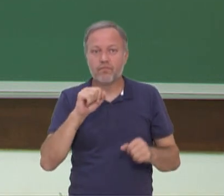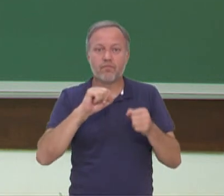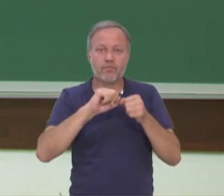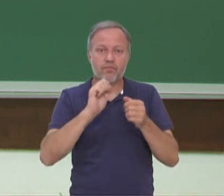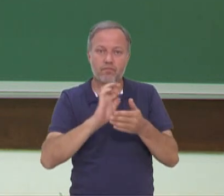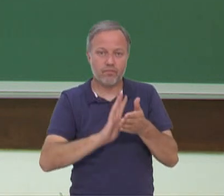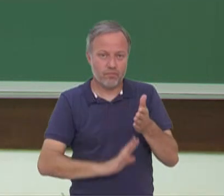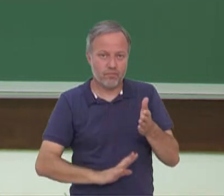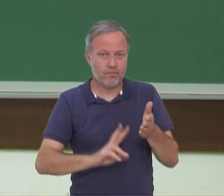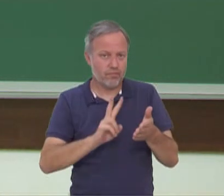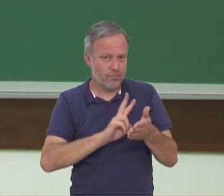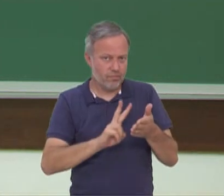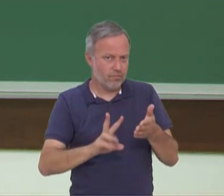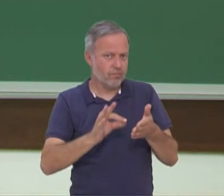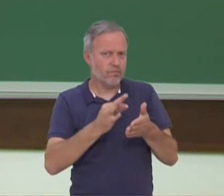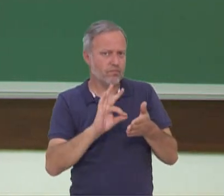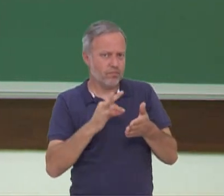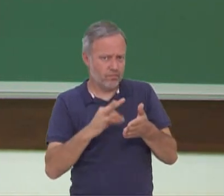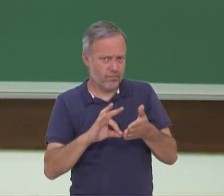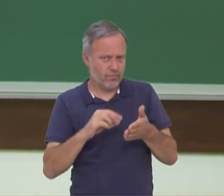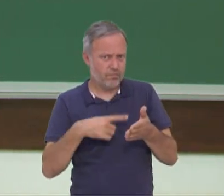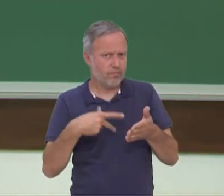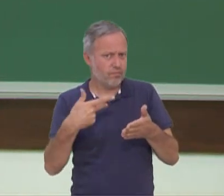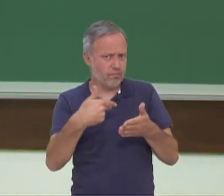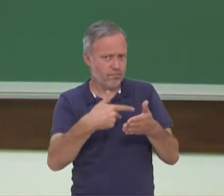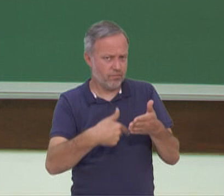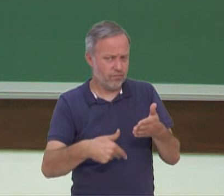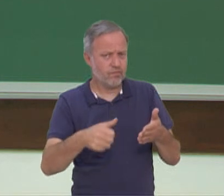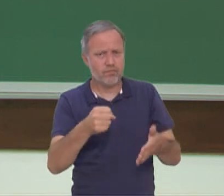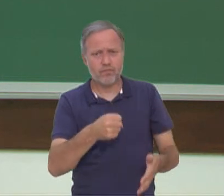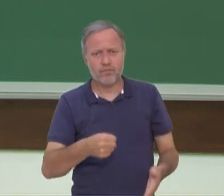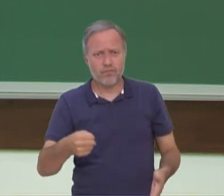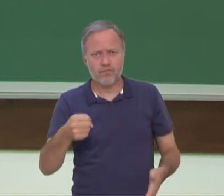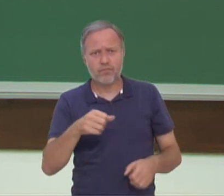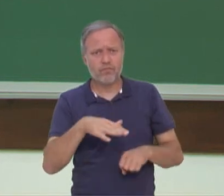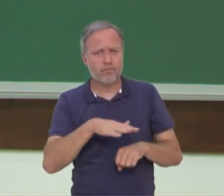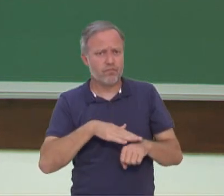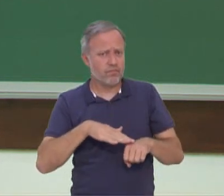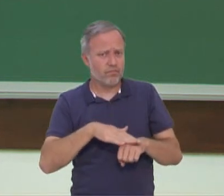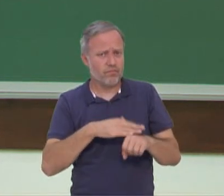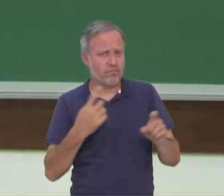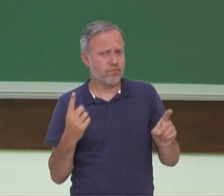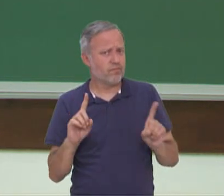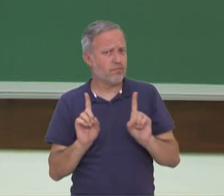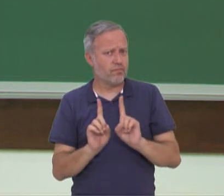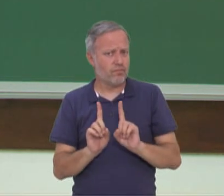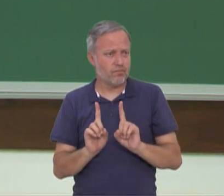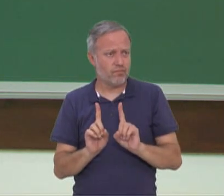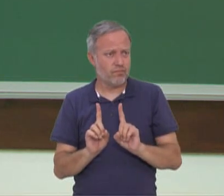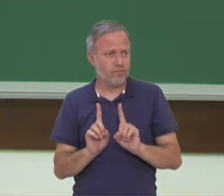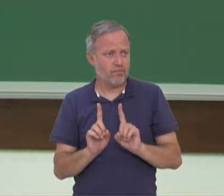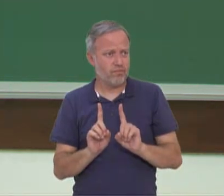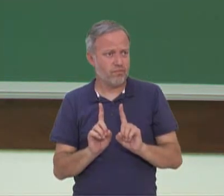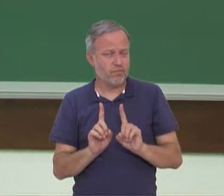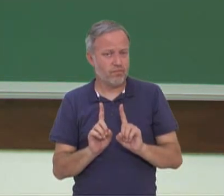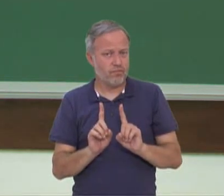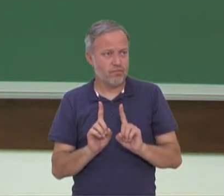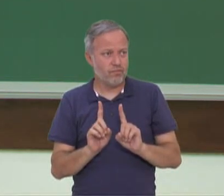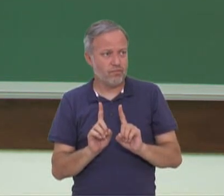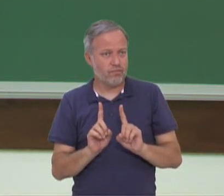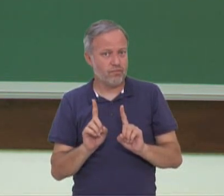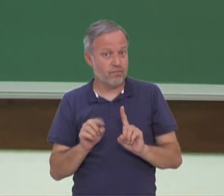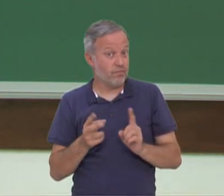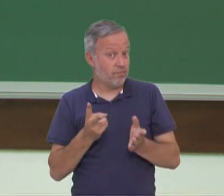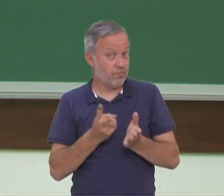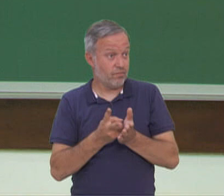atividades em casa, leia, escreva, desenhe, cozinhe, limpe, converse com quem está ao seu lado. Mantenha